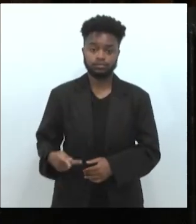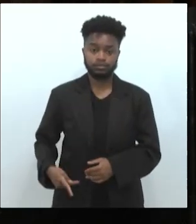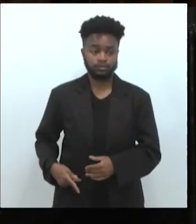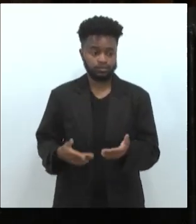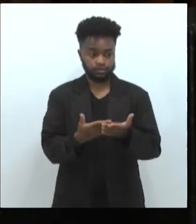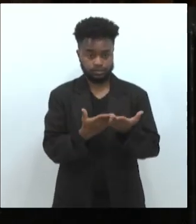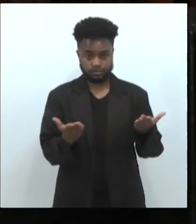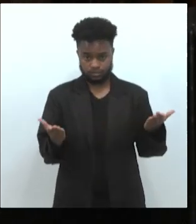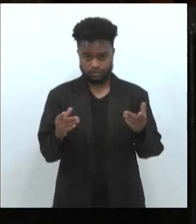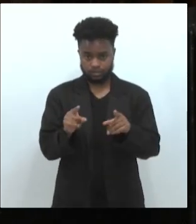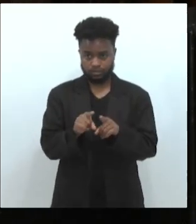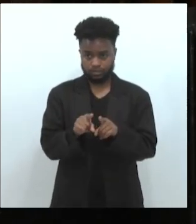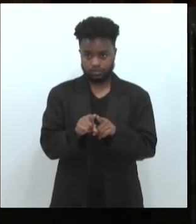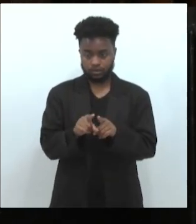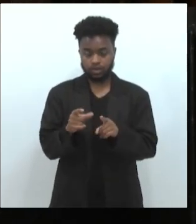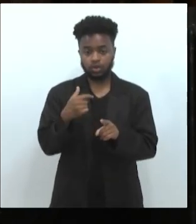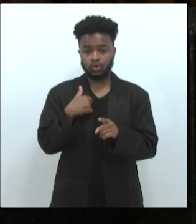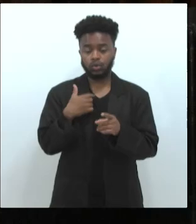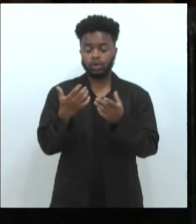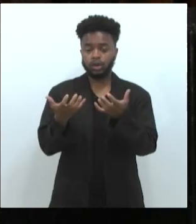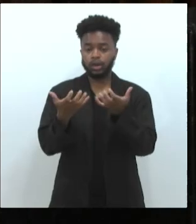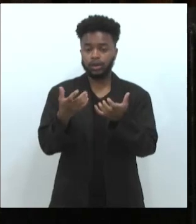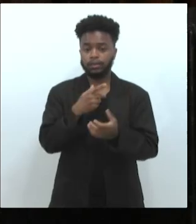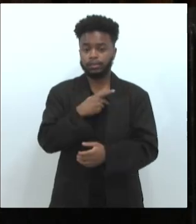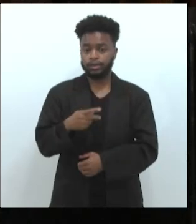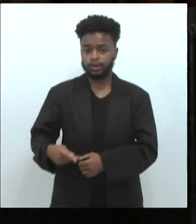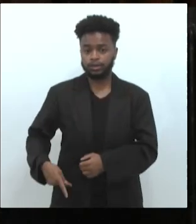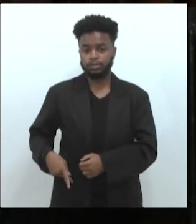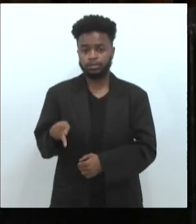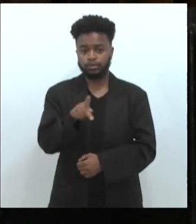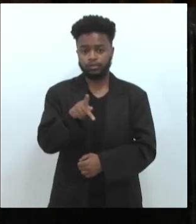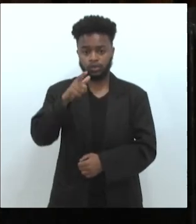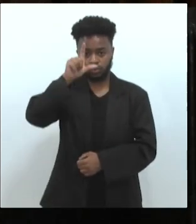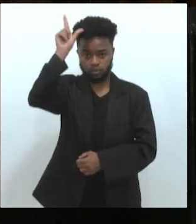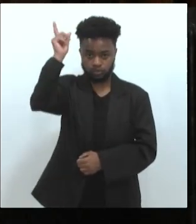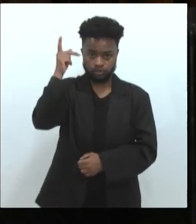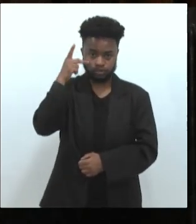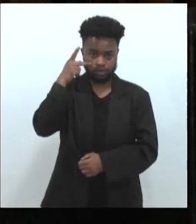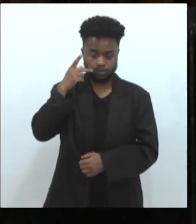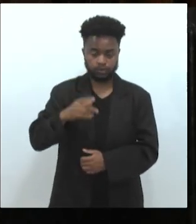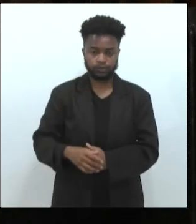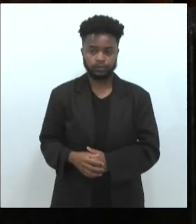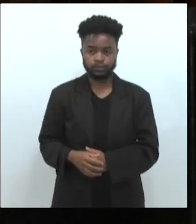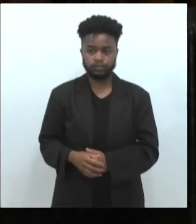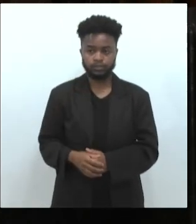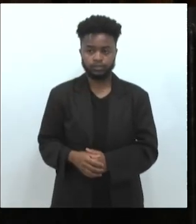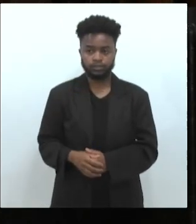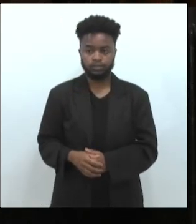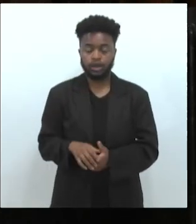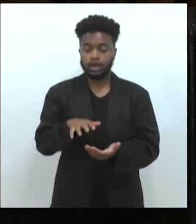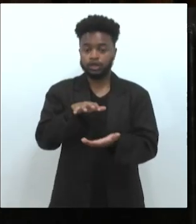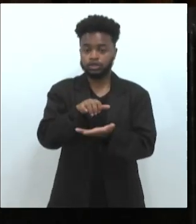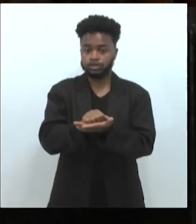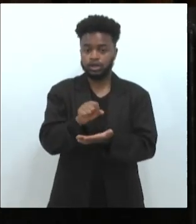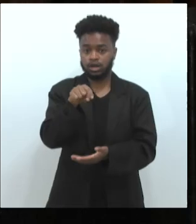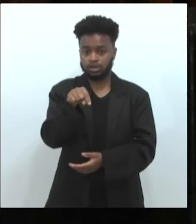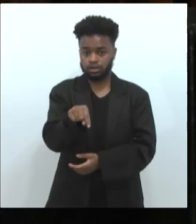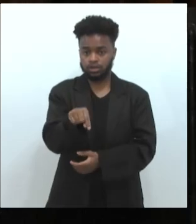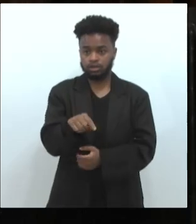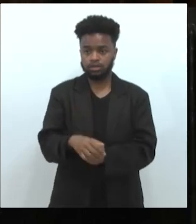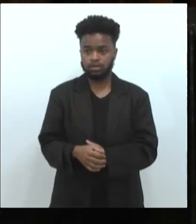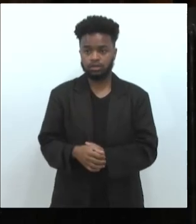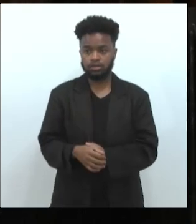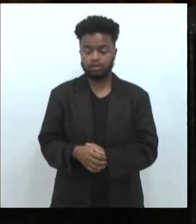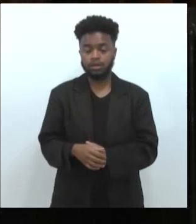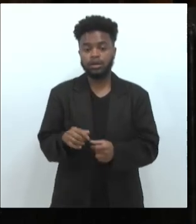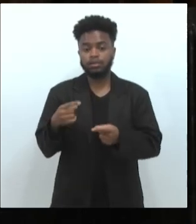senhores, gostaria, senhor presidente, professor Luiz Paulo Corrêa da Rocha, consignar para que Vossa